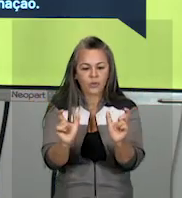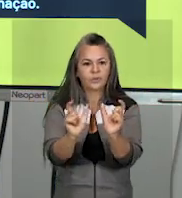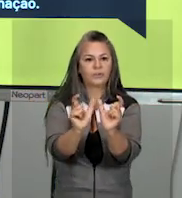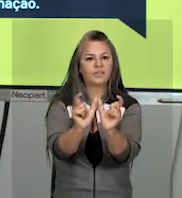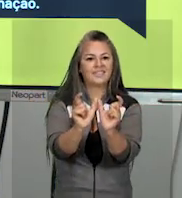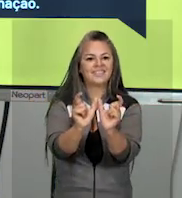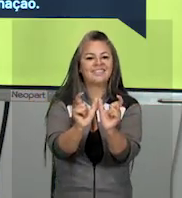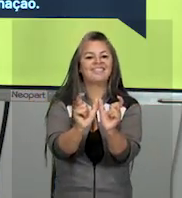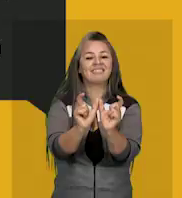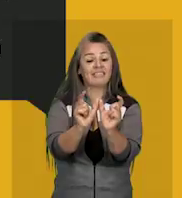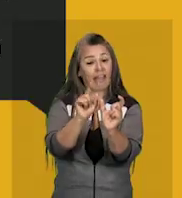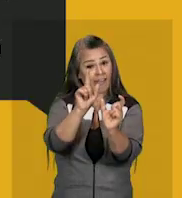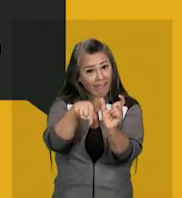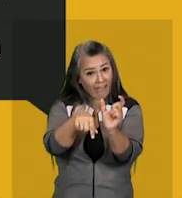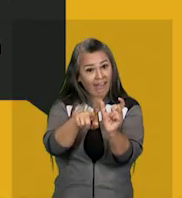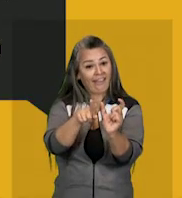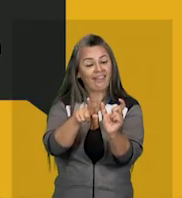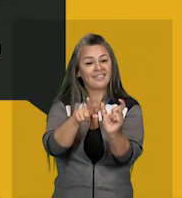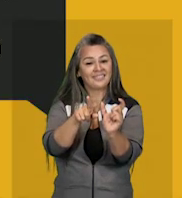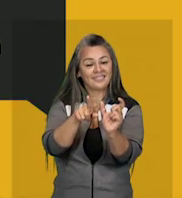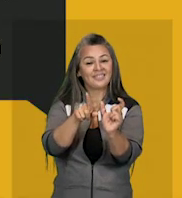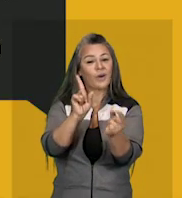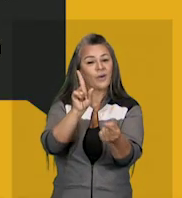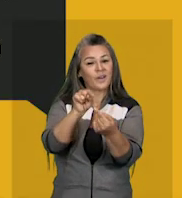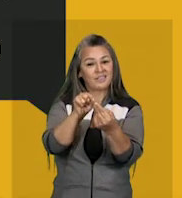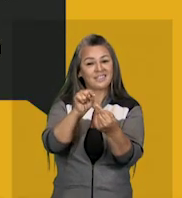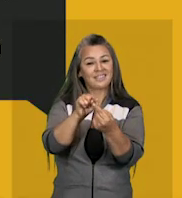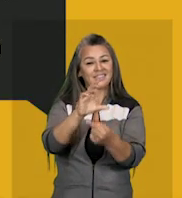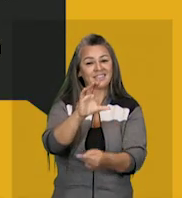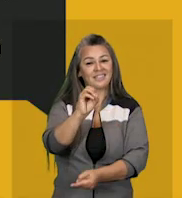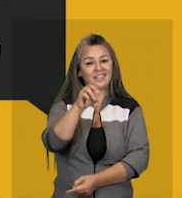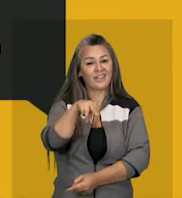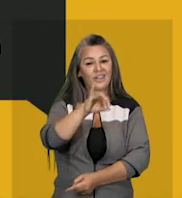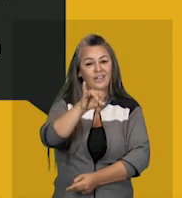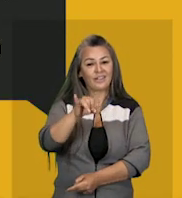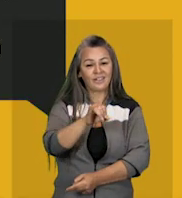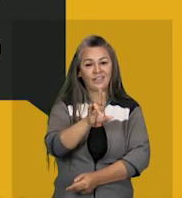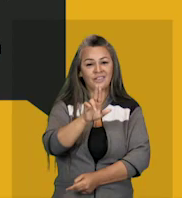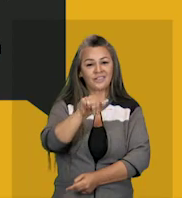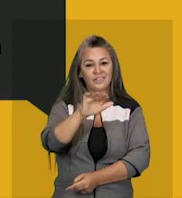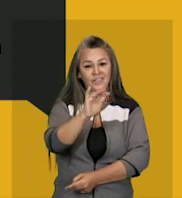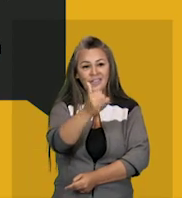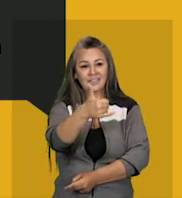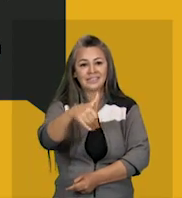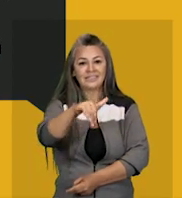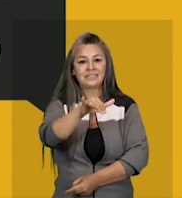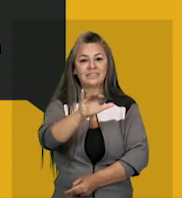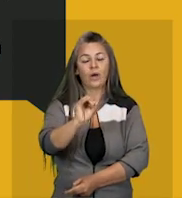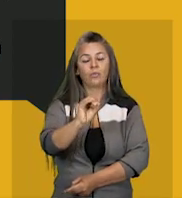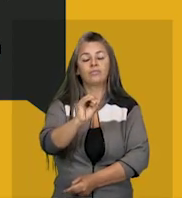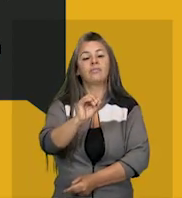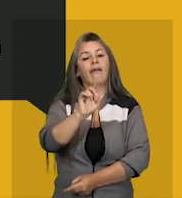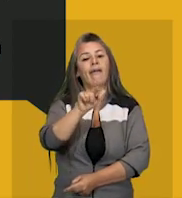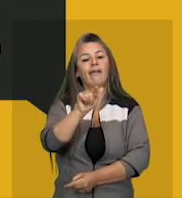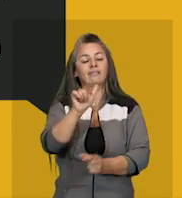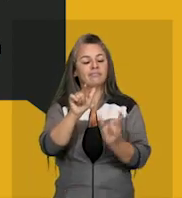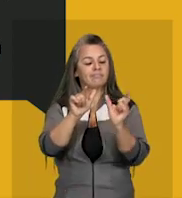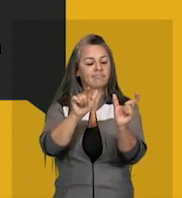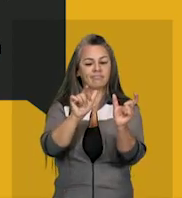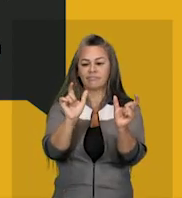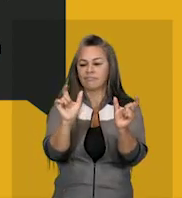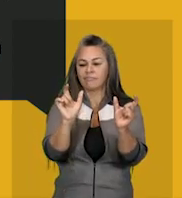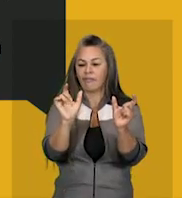sentido. A conjunção ela tem essa grande função, ligar frases e